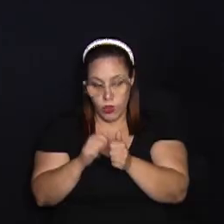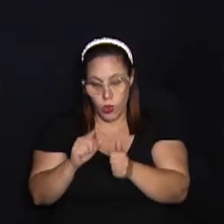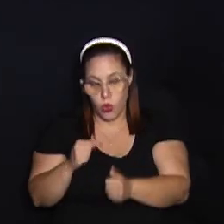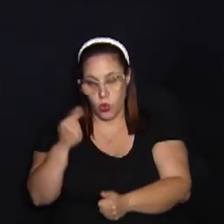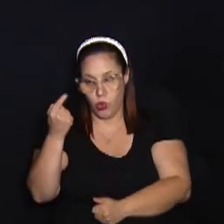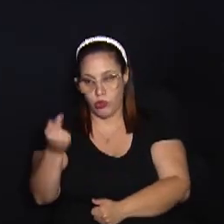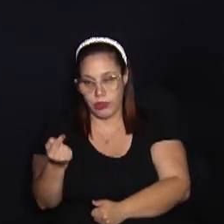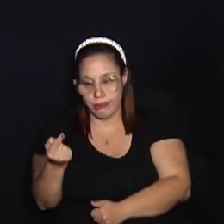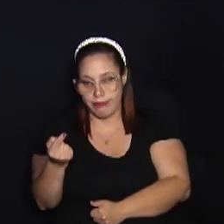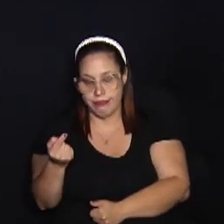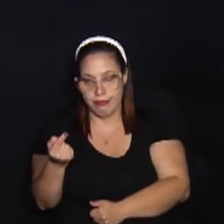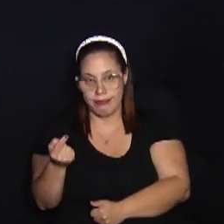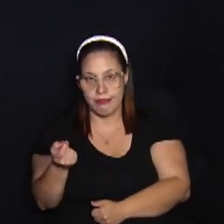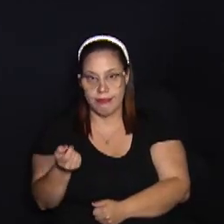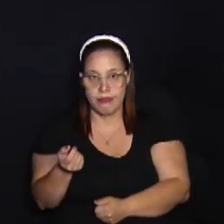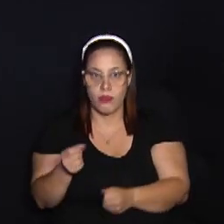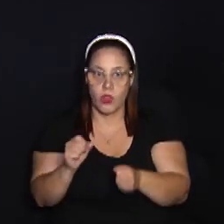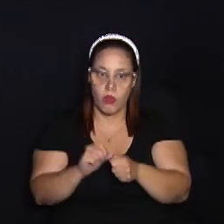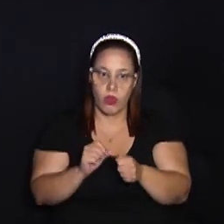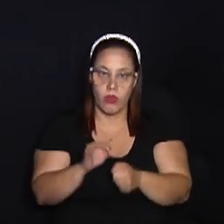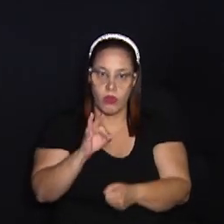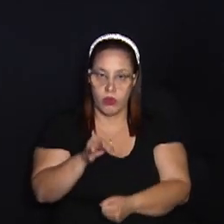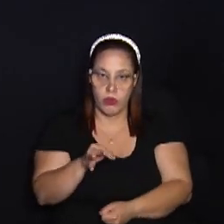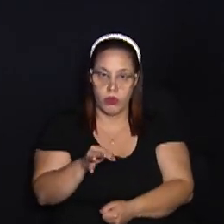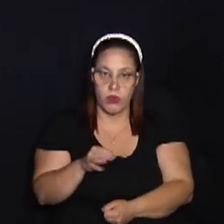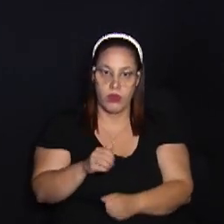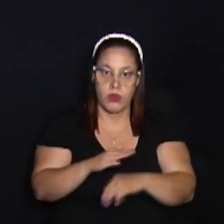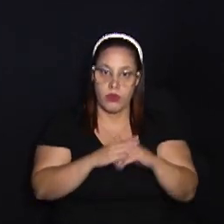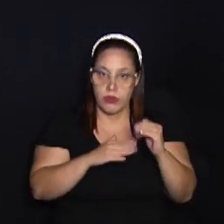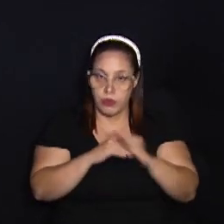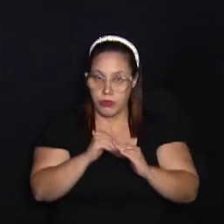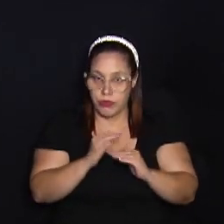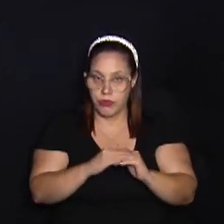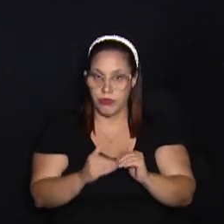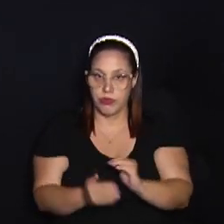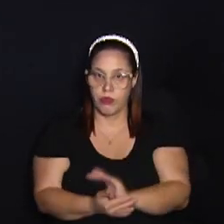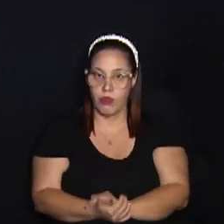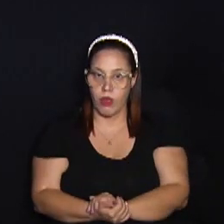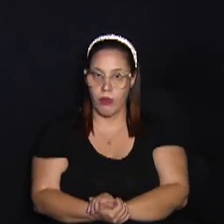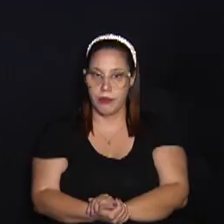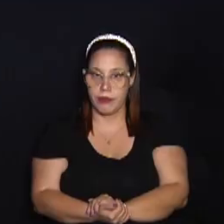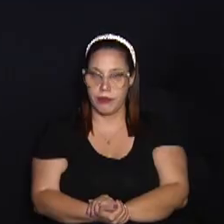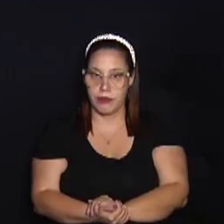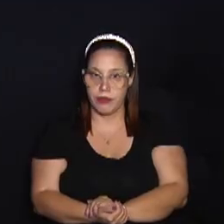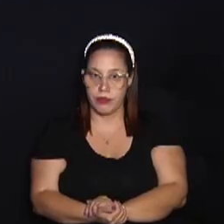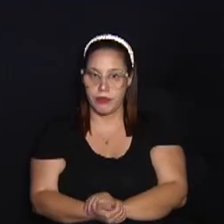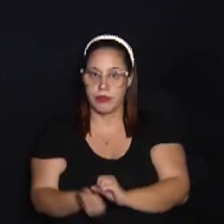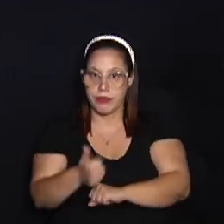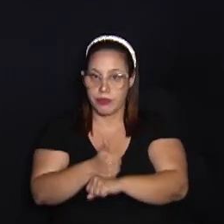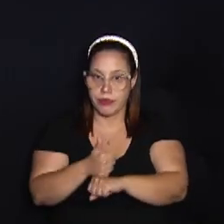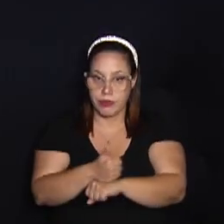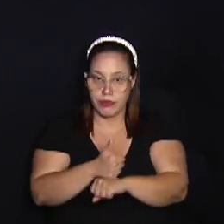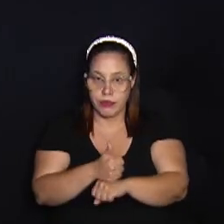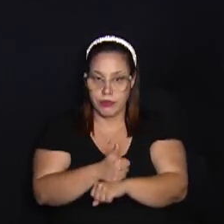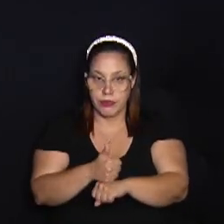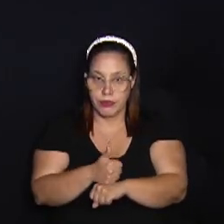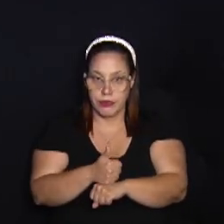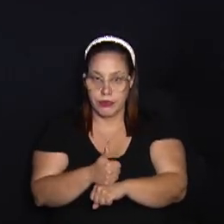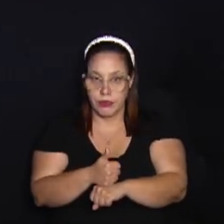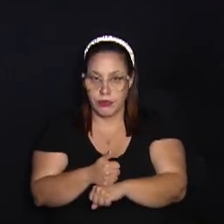outras nuances e outras formas de aplicação, né, na nossa área. E o